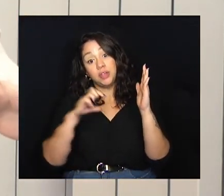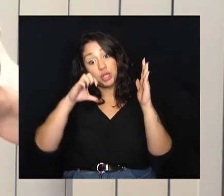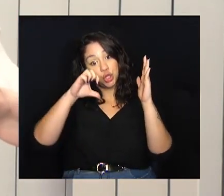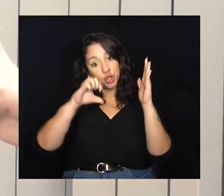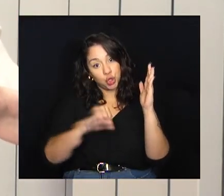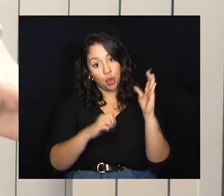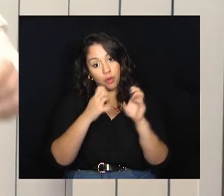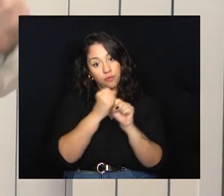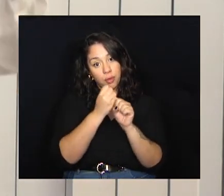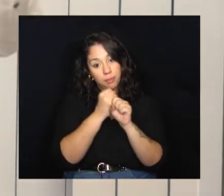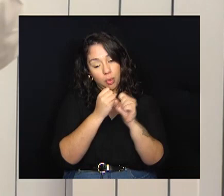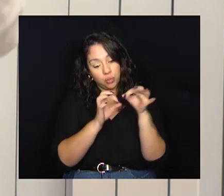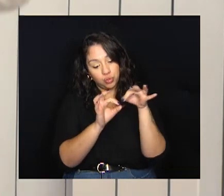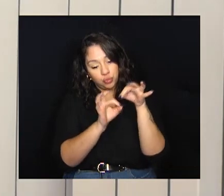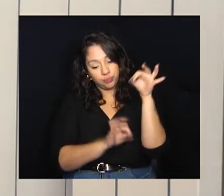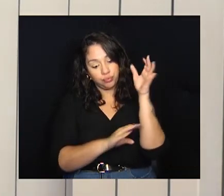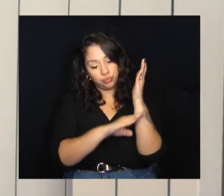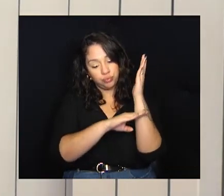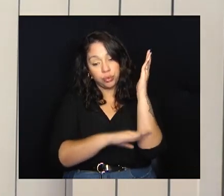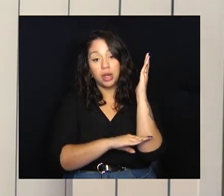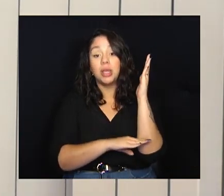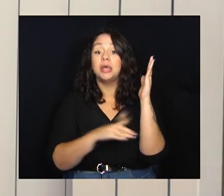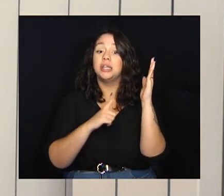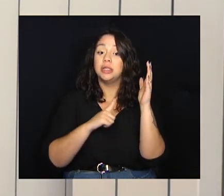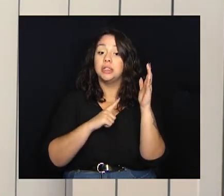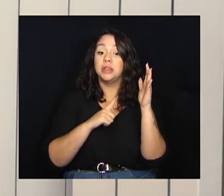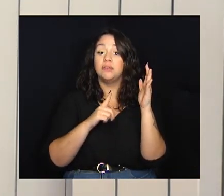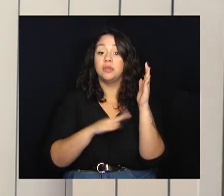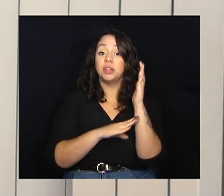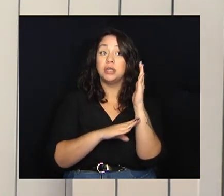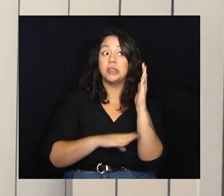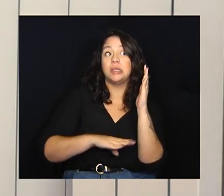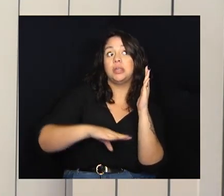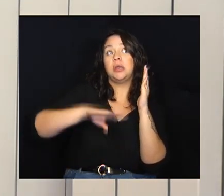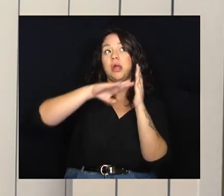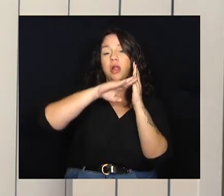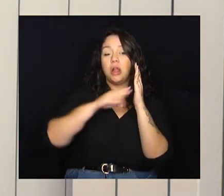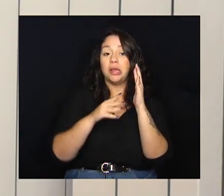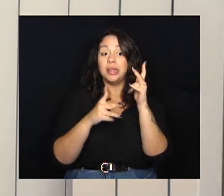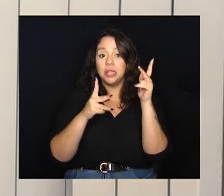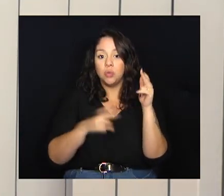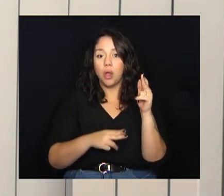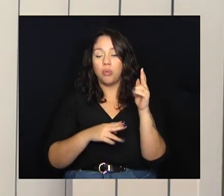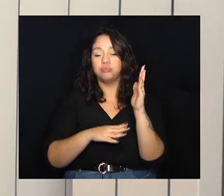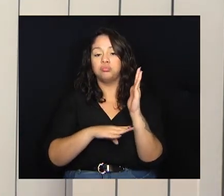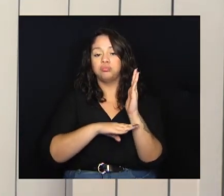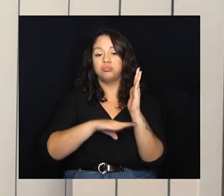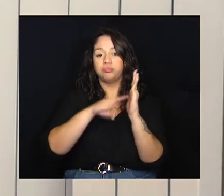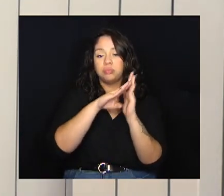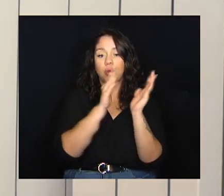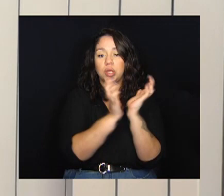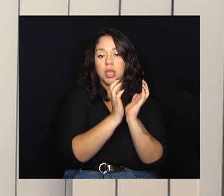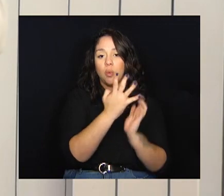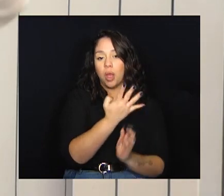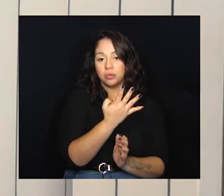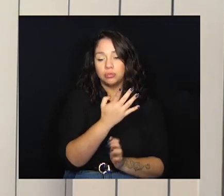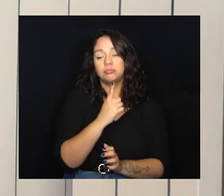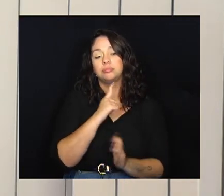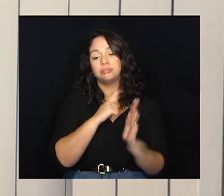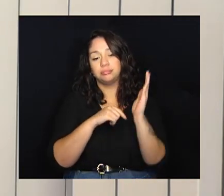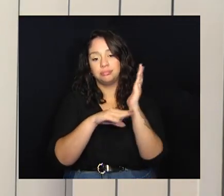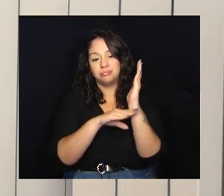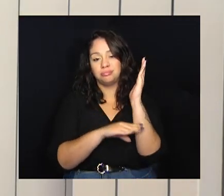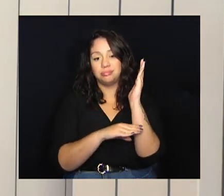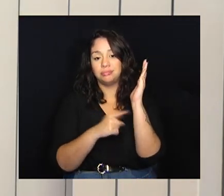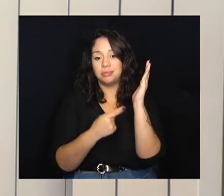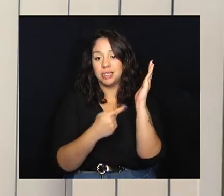da zona de rebaixamento e a mesma distância para o G4 da competição então A ponte tá na décima terceira colocação mas